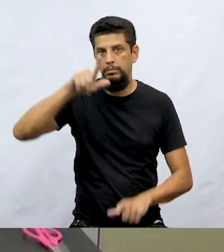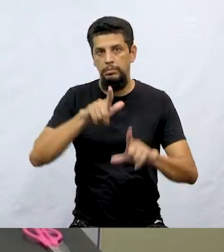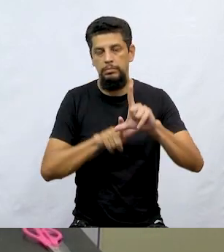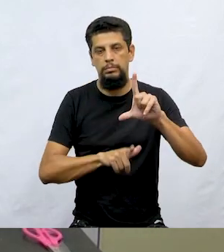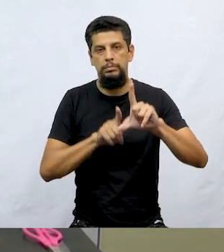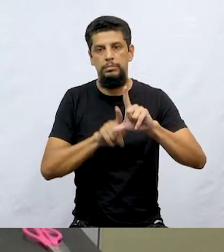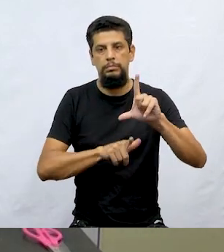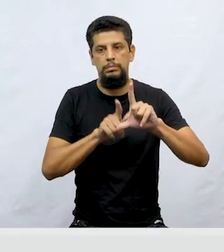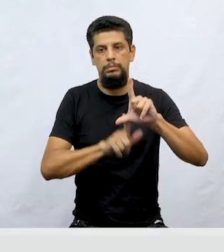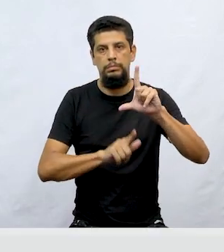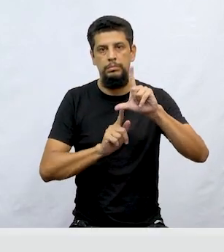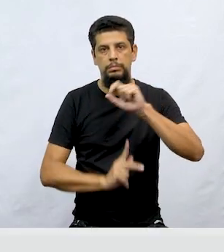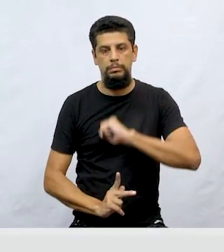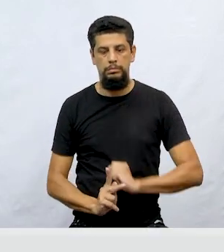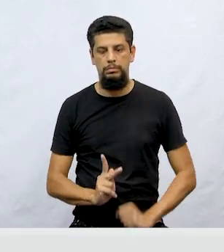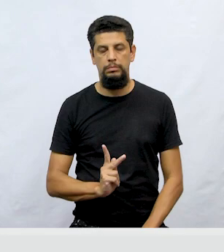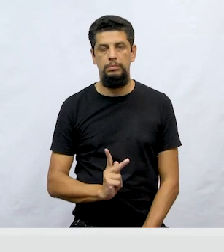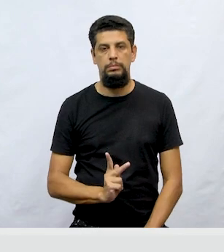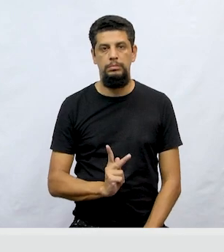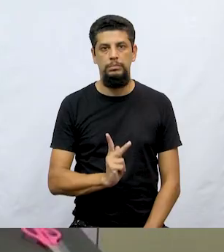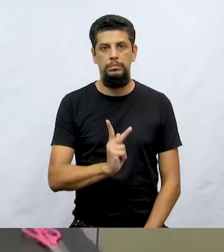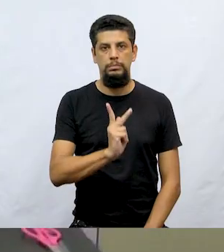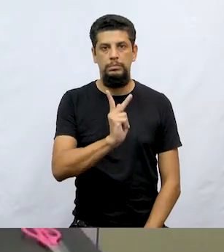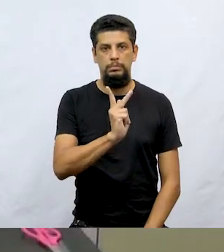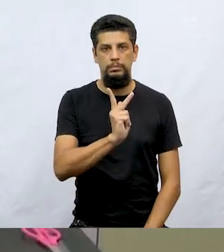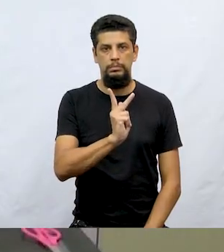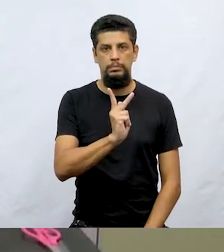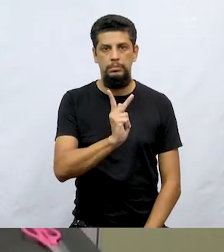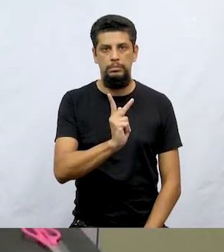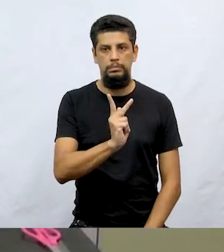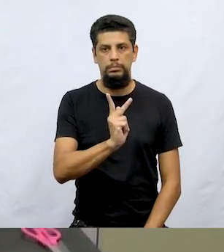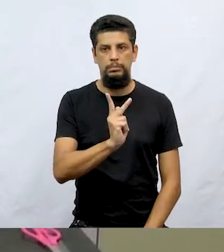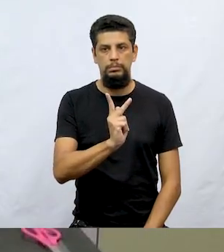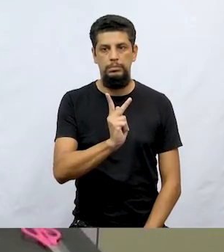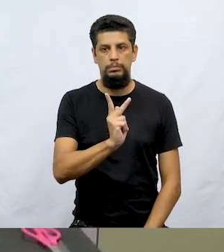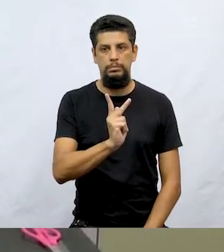Próxima letra? É a letra K. K.